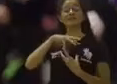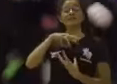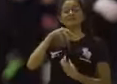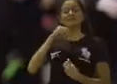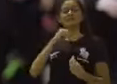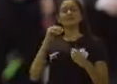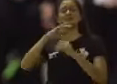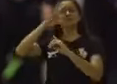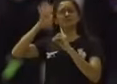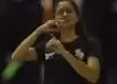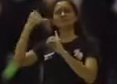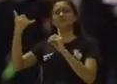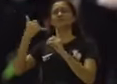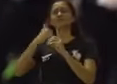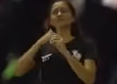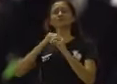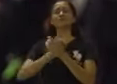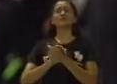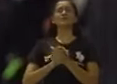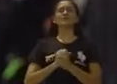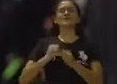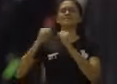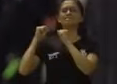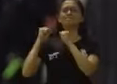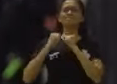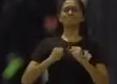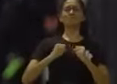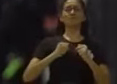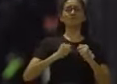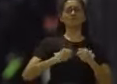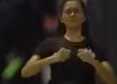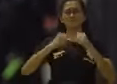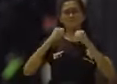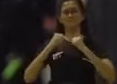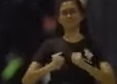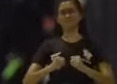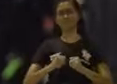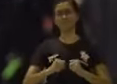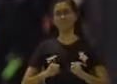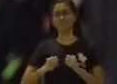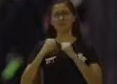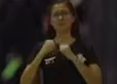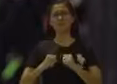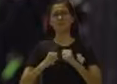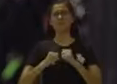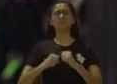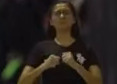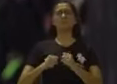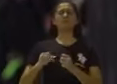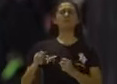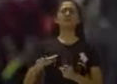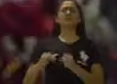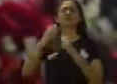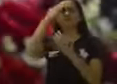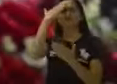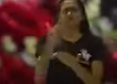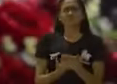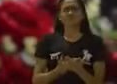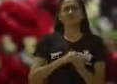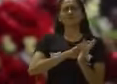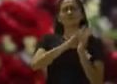está cantando, dizendo: eu posso, eu posso, eu posso, eu